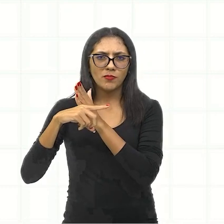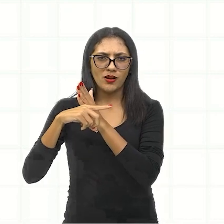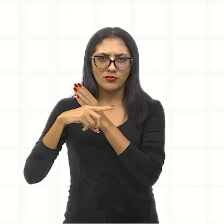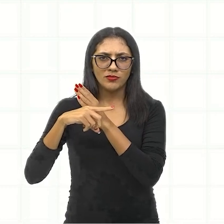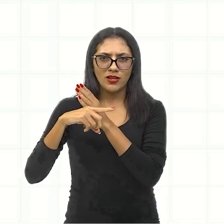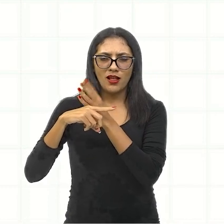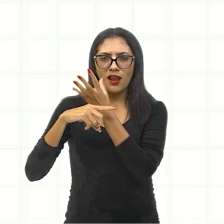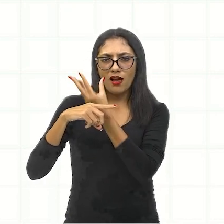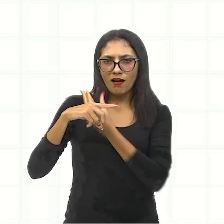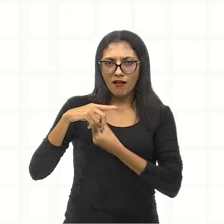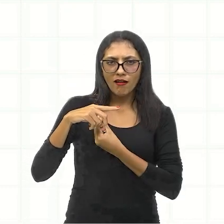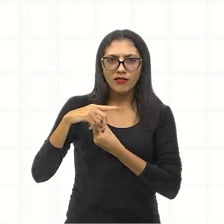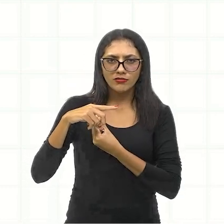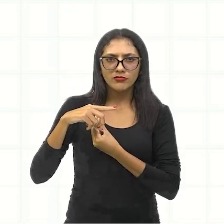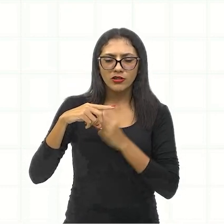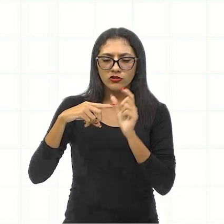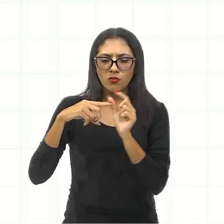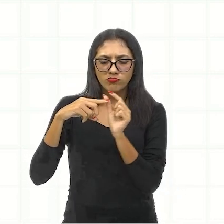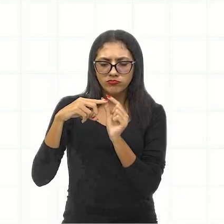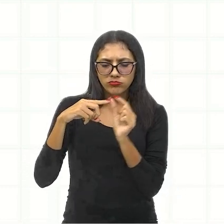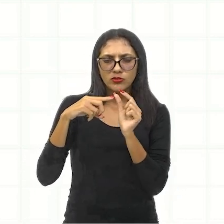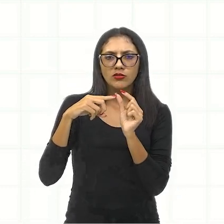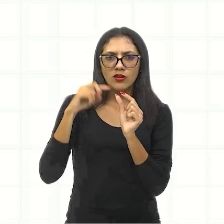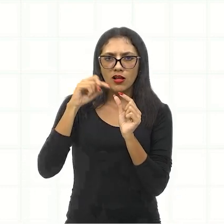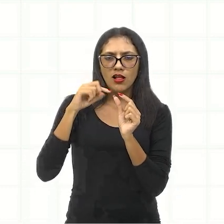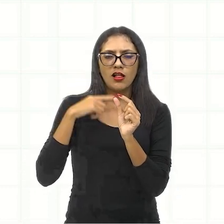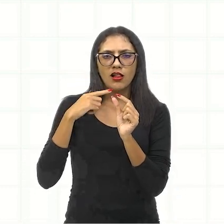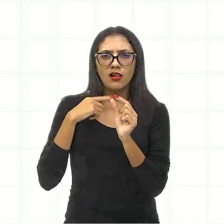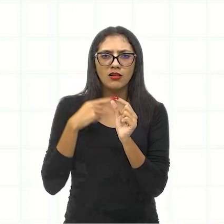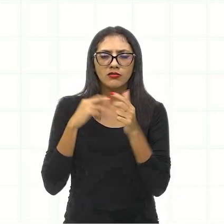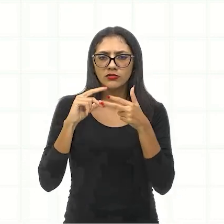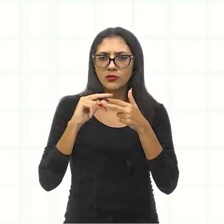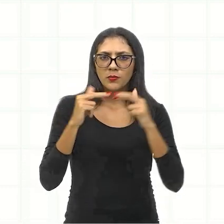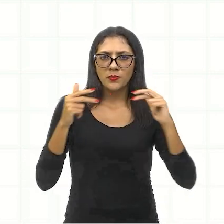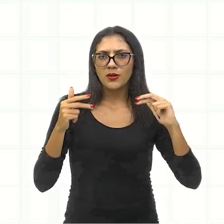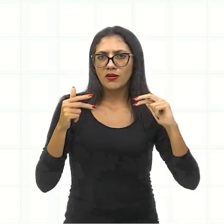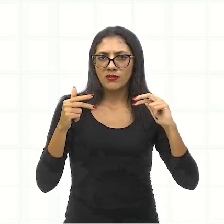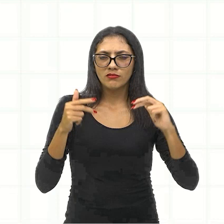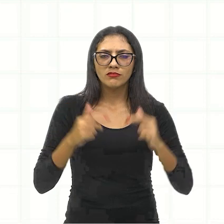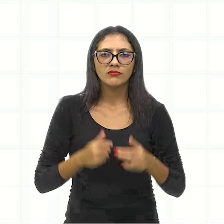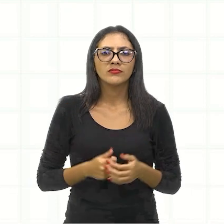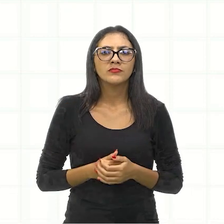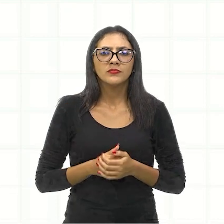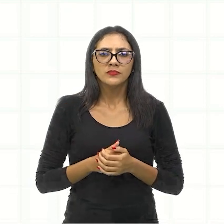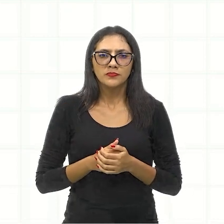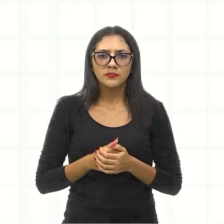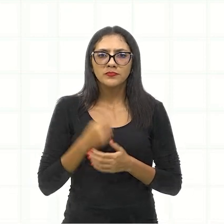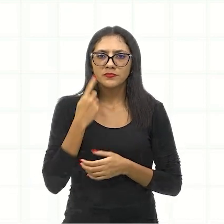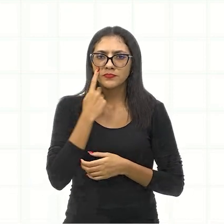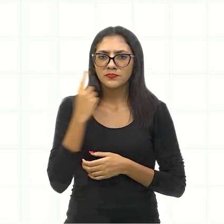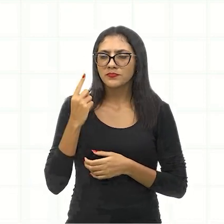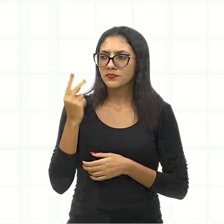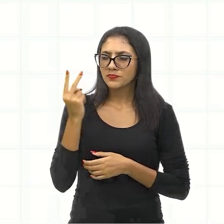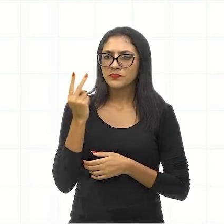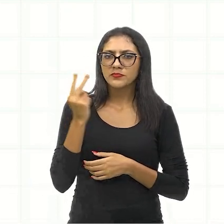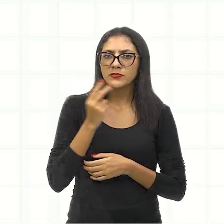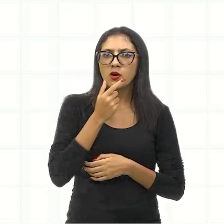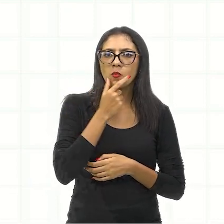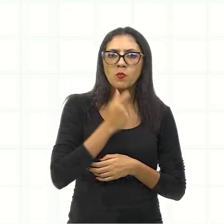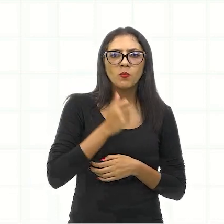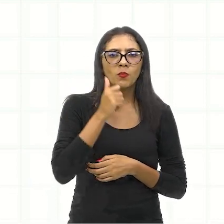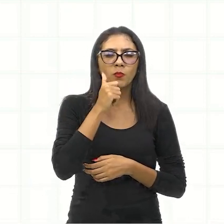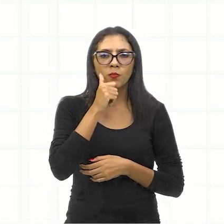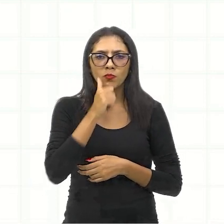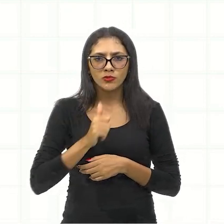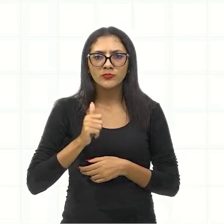desses pronúcleos, né? Como a gente pôde observar, aqui nós temos o pronúcleo masculino e aqui o pronúcleo feminino, né? Então, a